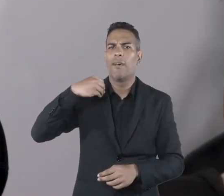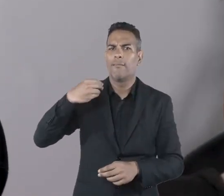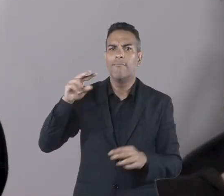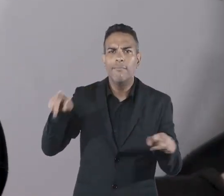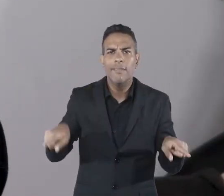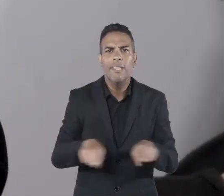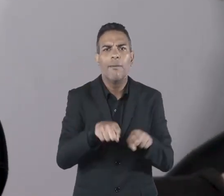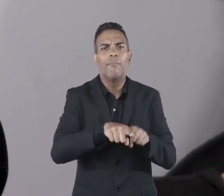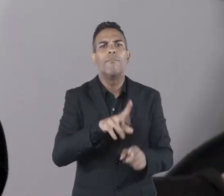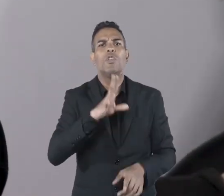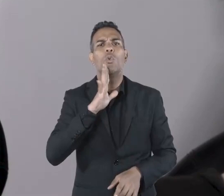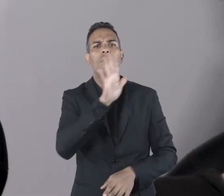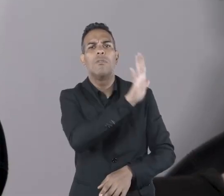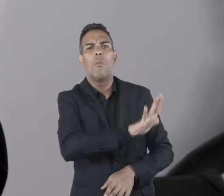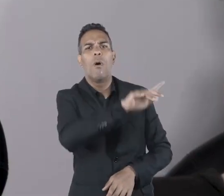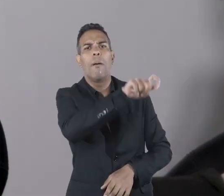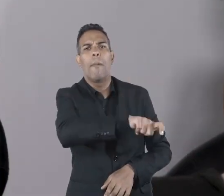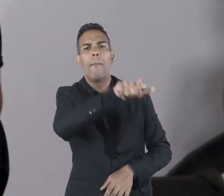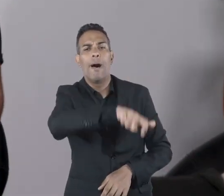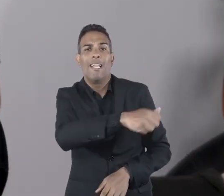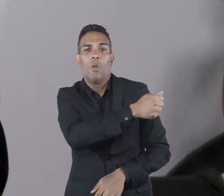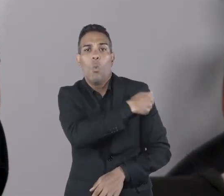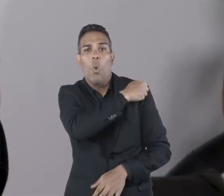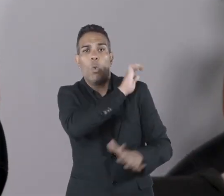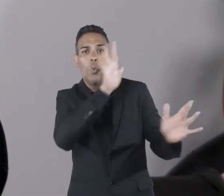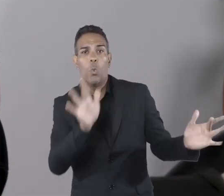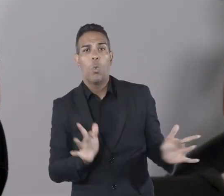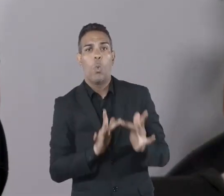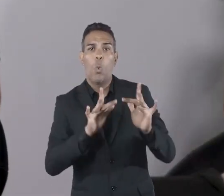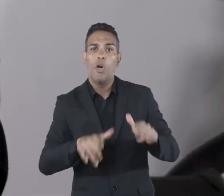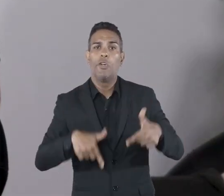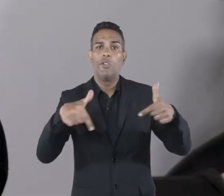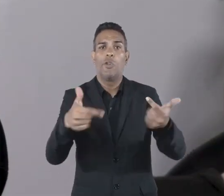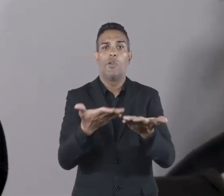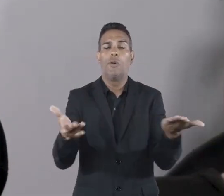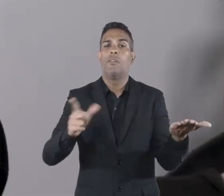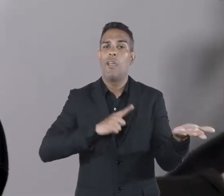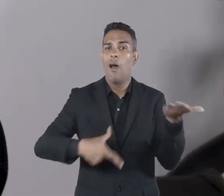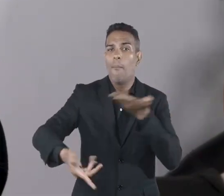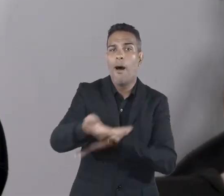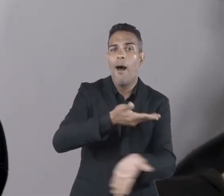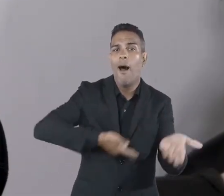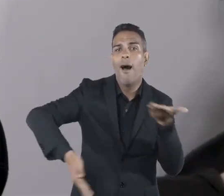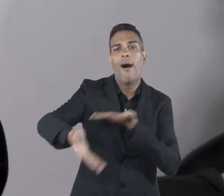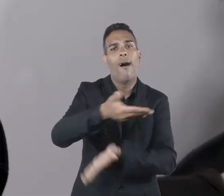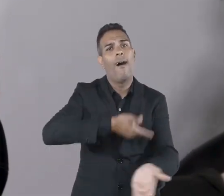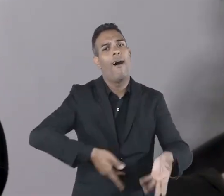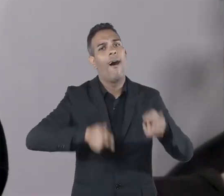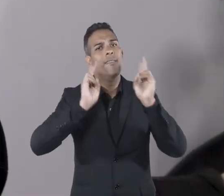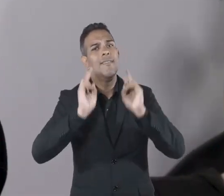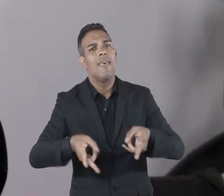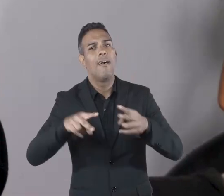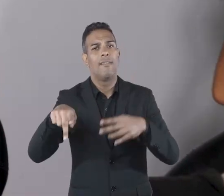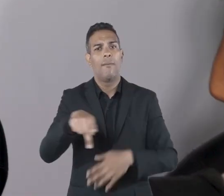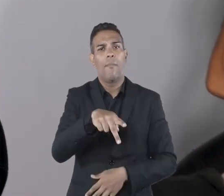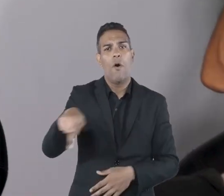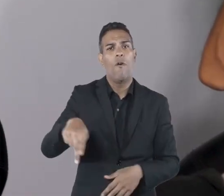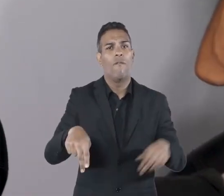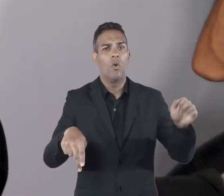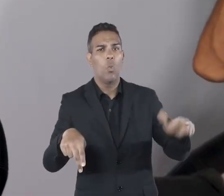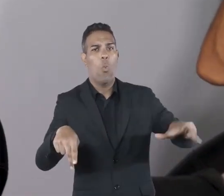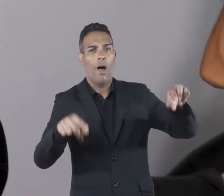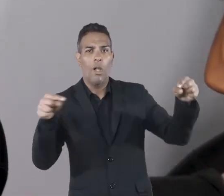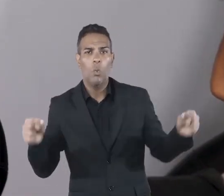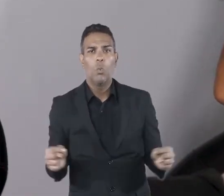e compartilham as suas bagagens, eles também acessam as bagagens dos estudantes, justamente porque é um processo ativo. Então, há uma troca